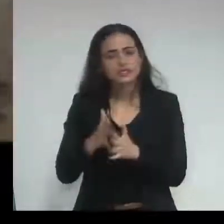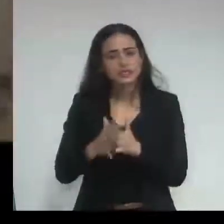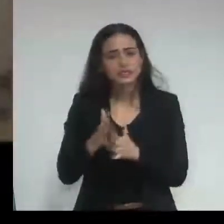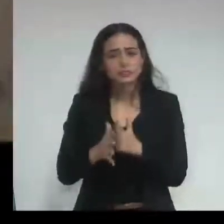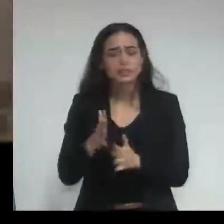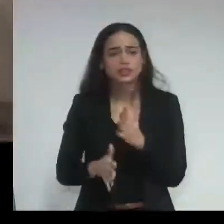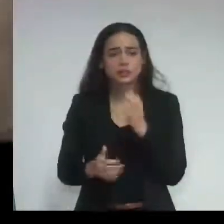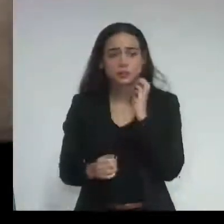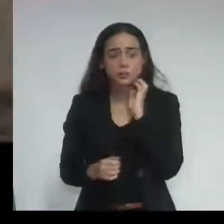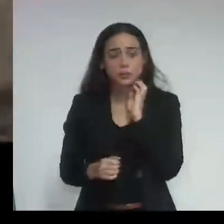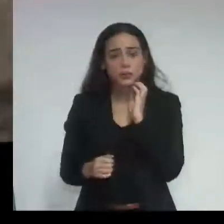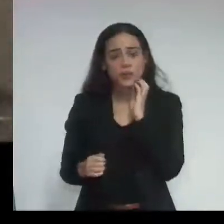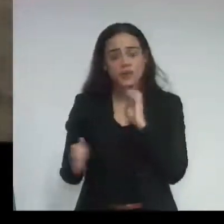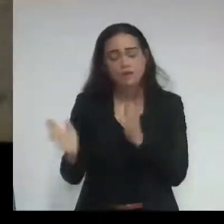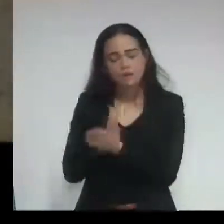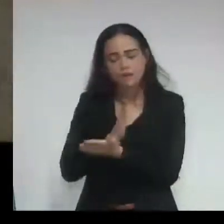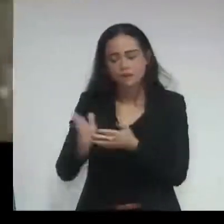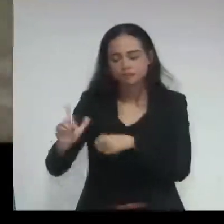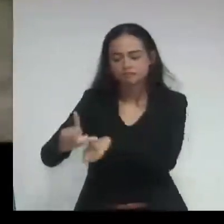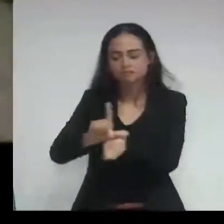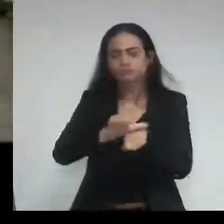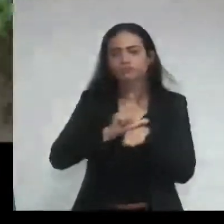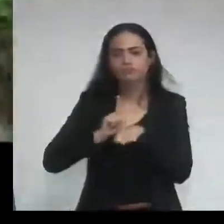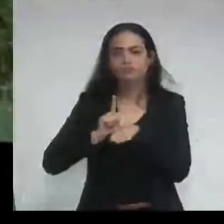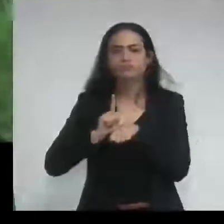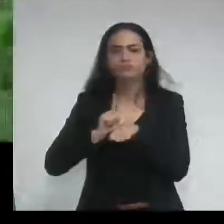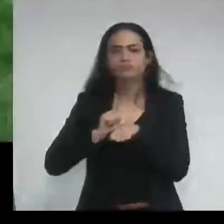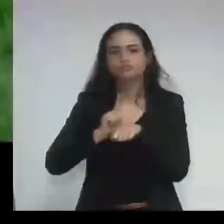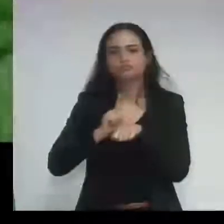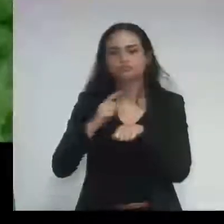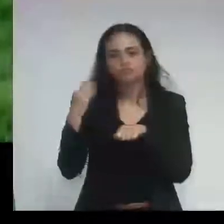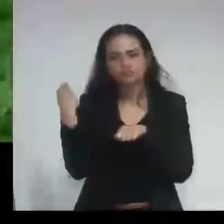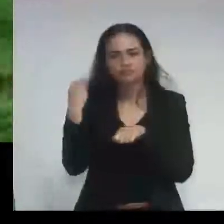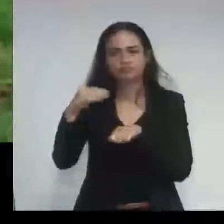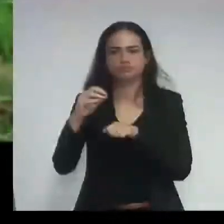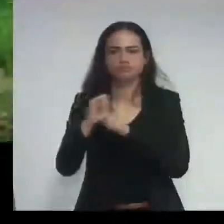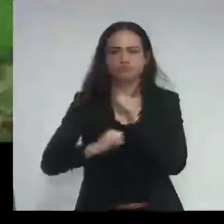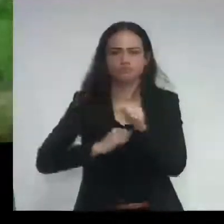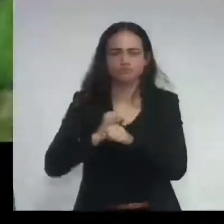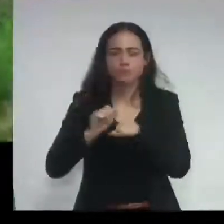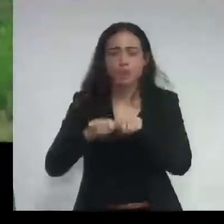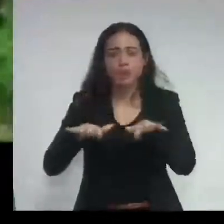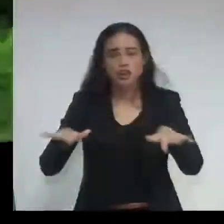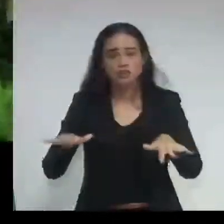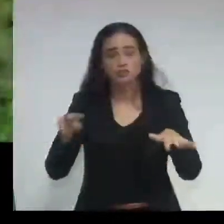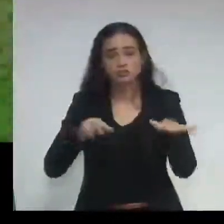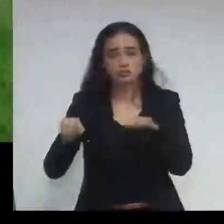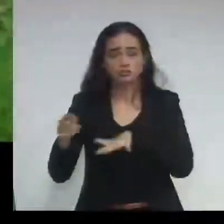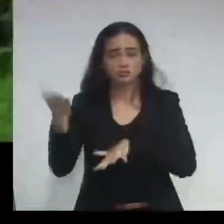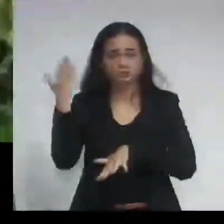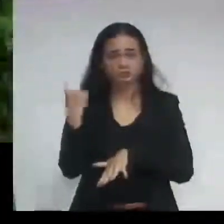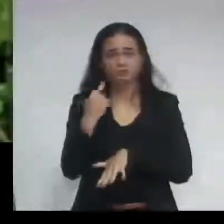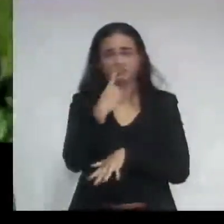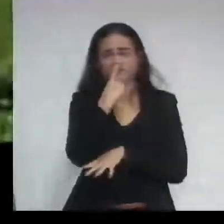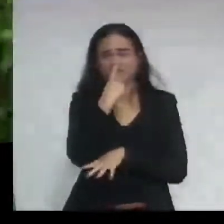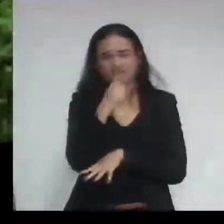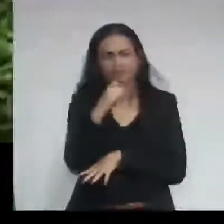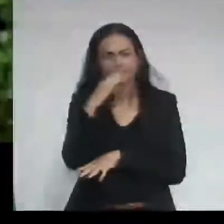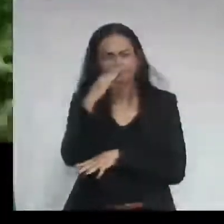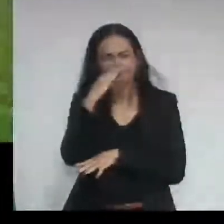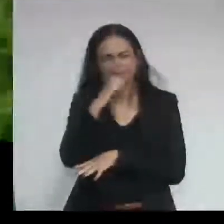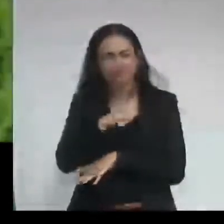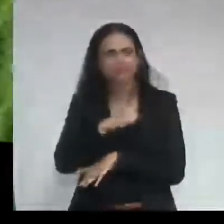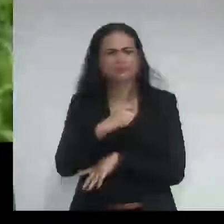têm postado na internet, chamado vereadores, né? Houve uma reunião lá na semana passada para reclamar do mau cheiro. Vejam isso,